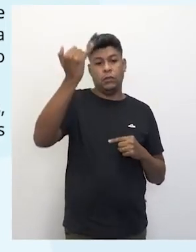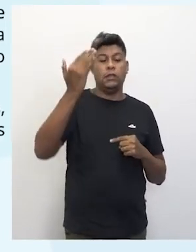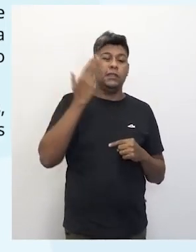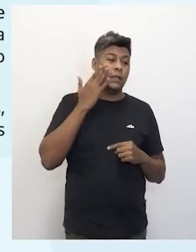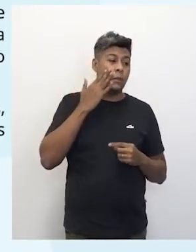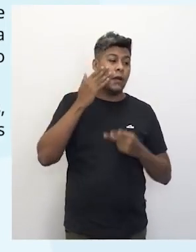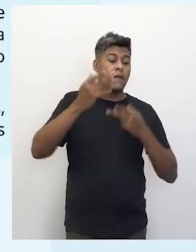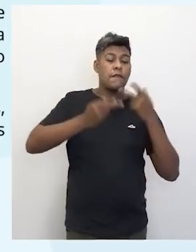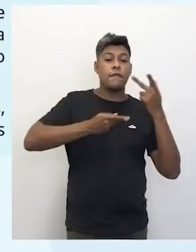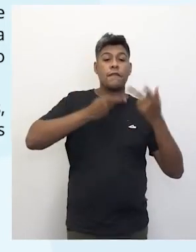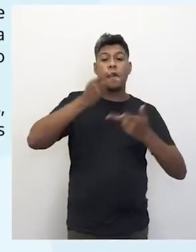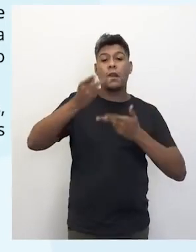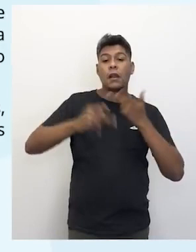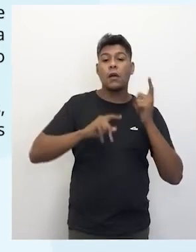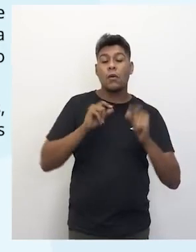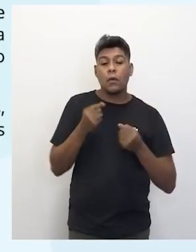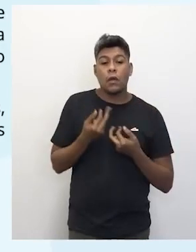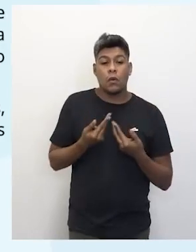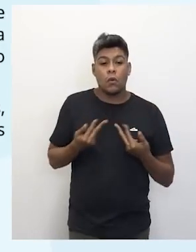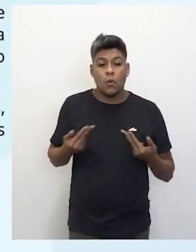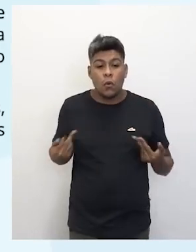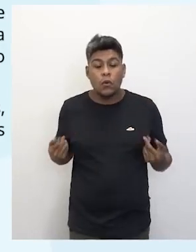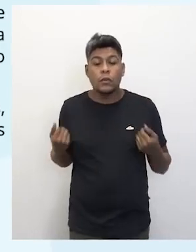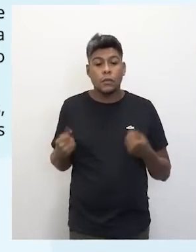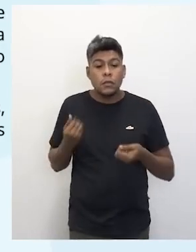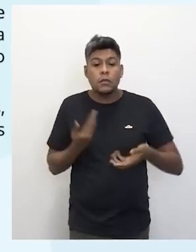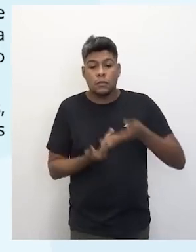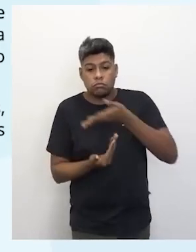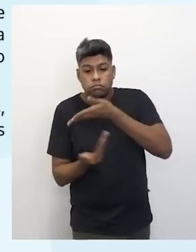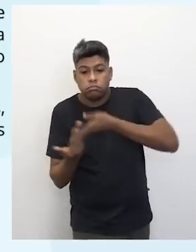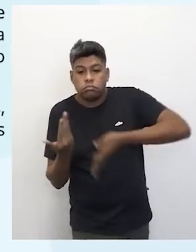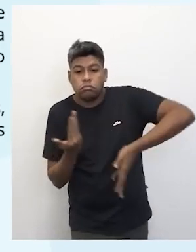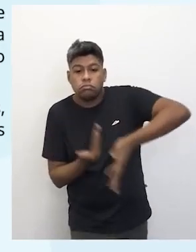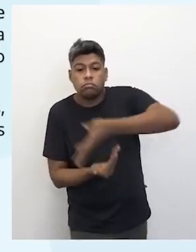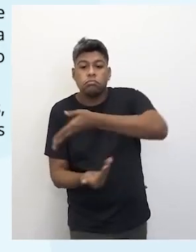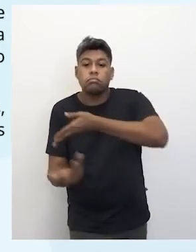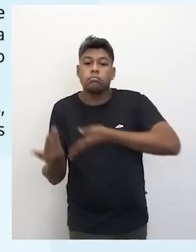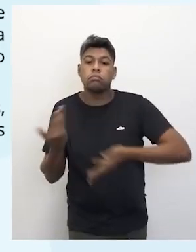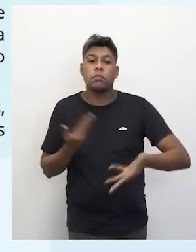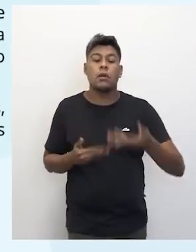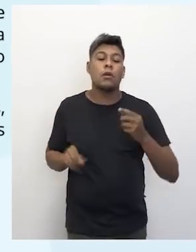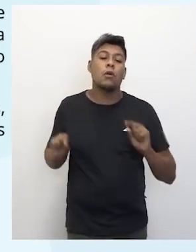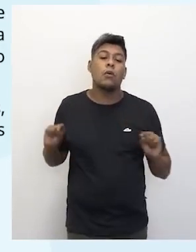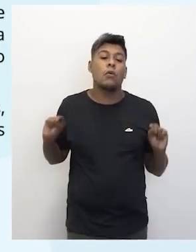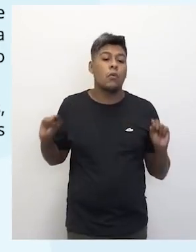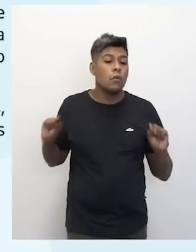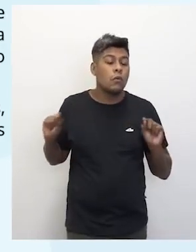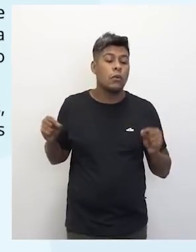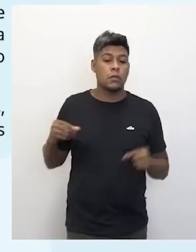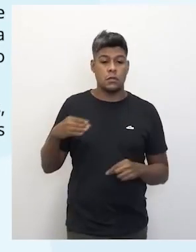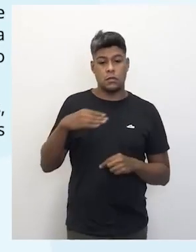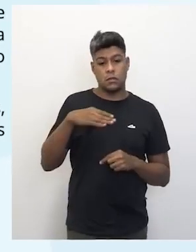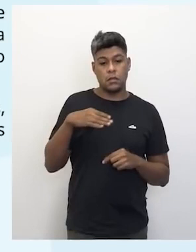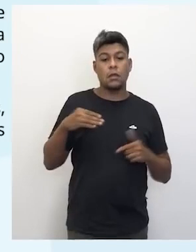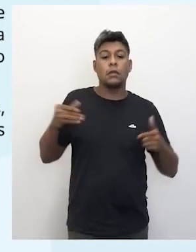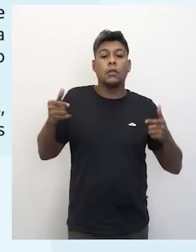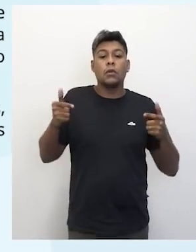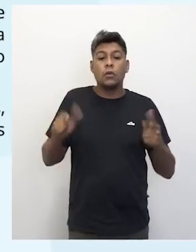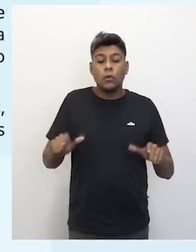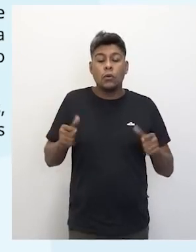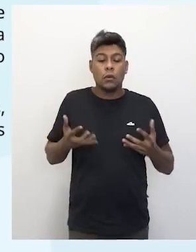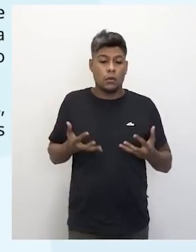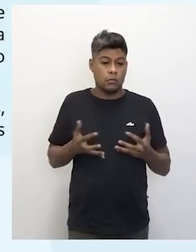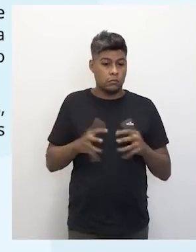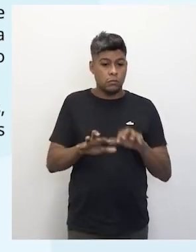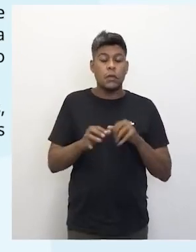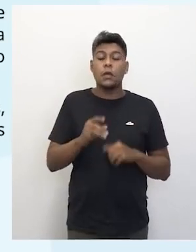que falar sobre alguma coisa, ela tem que conversar, né, sobre a cidade, sobre o local em que ela está inserida.